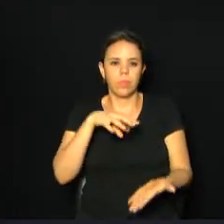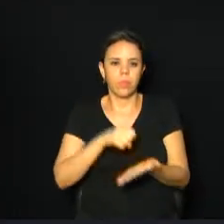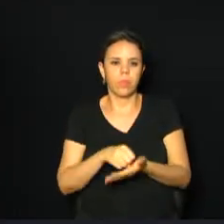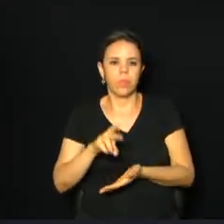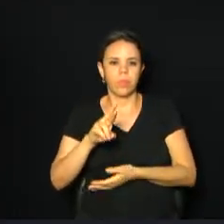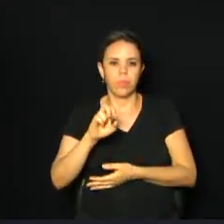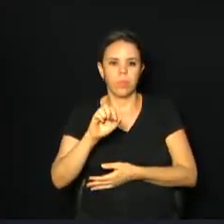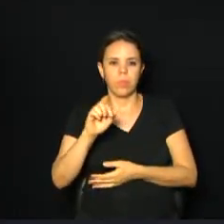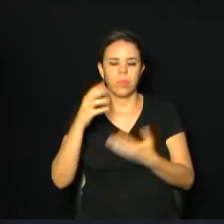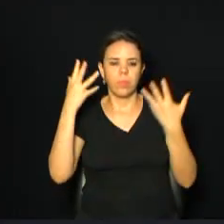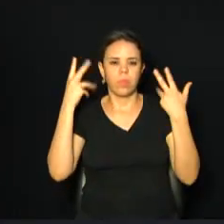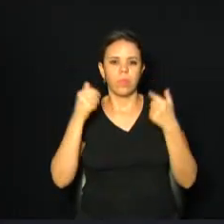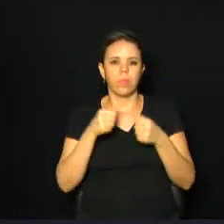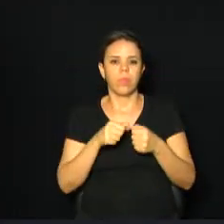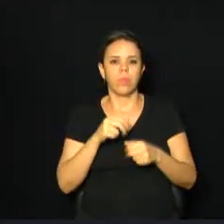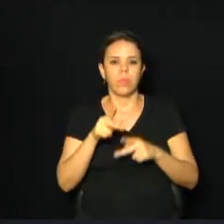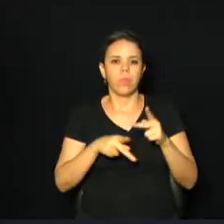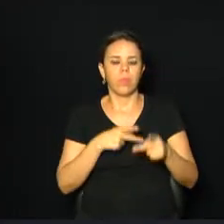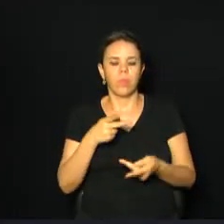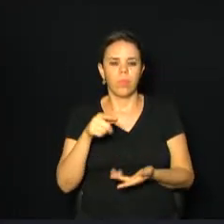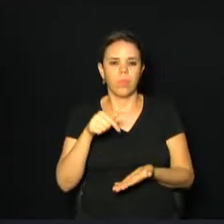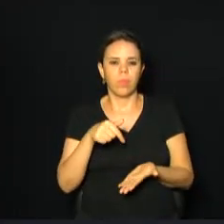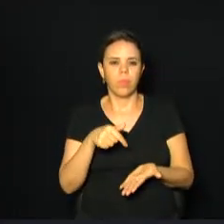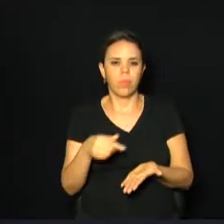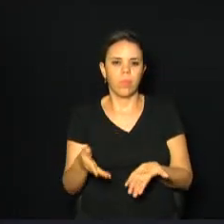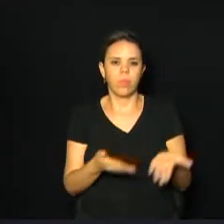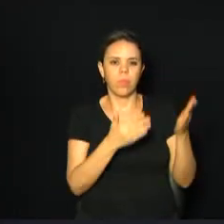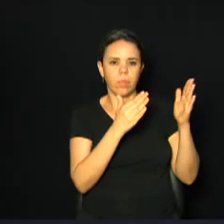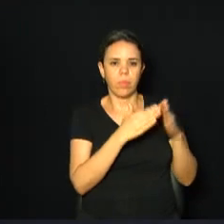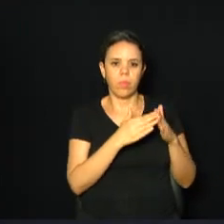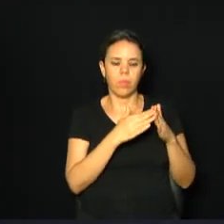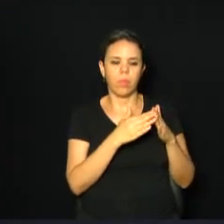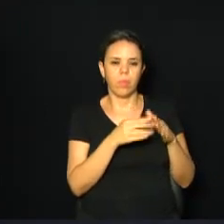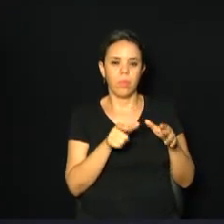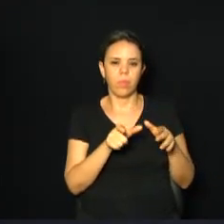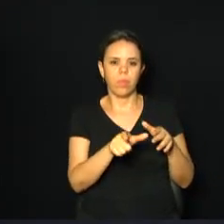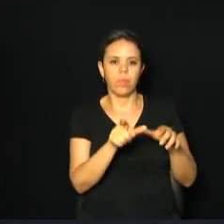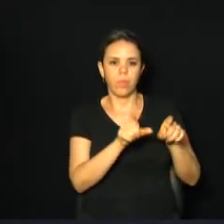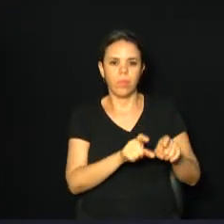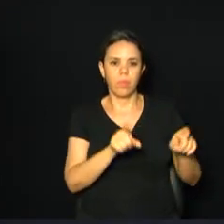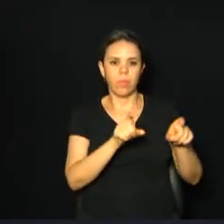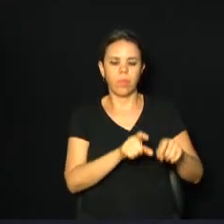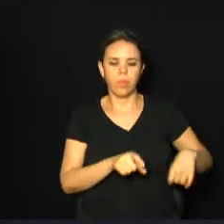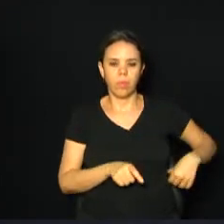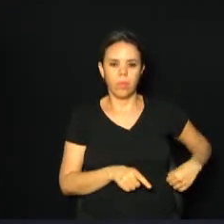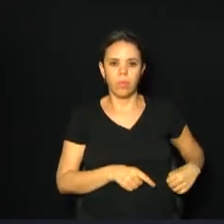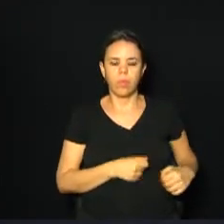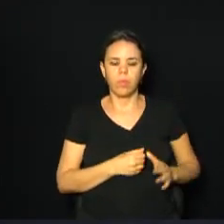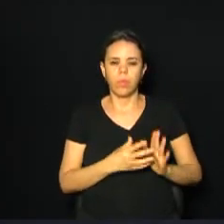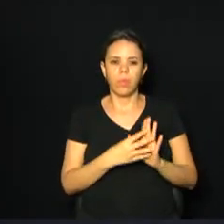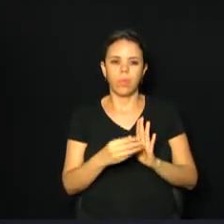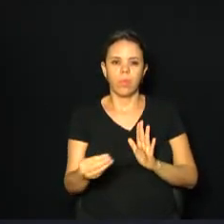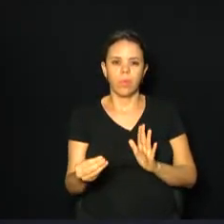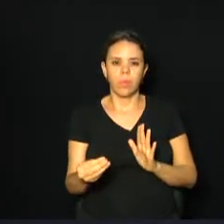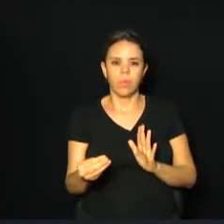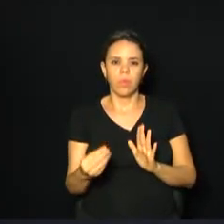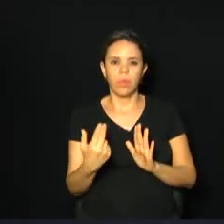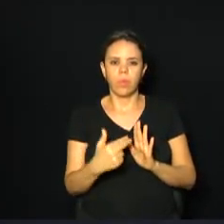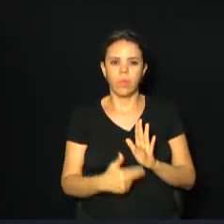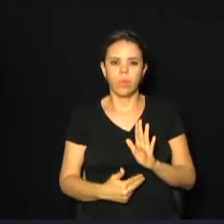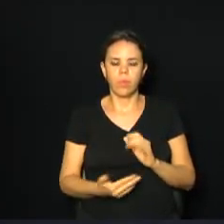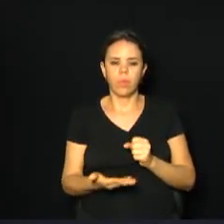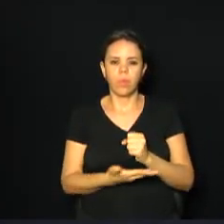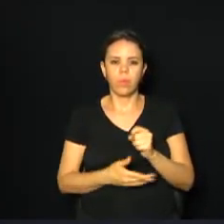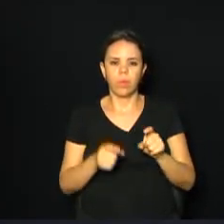Federal. E o cara pegava aquilo, trazia para casa, colocava no computador, fazia uma compilação, fazia uma lista de base de